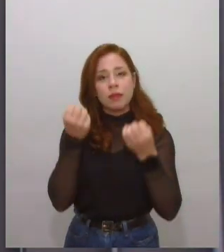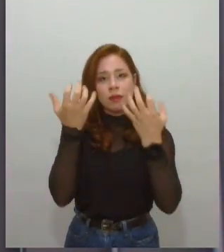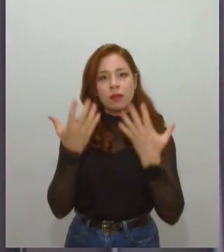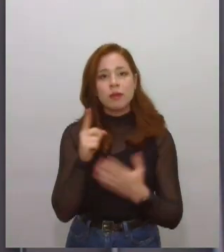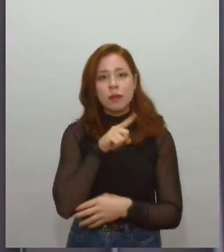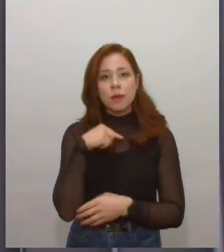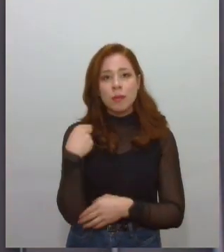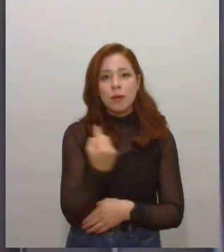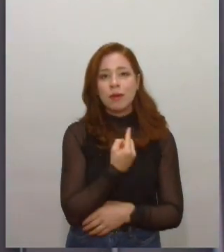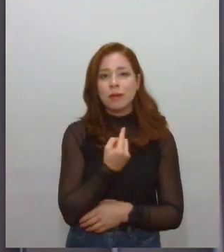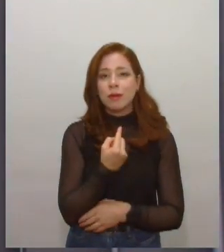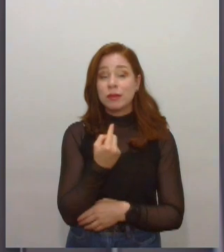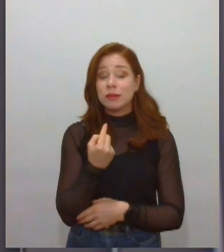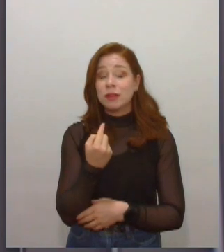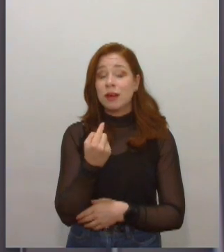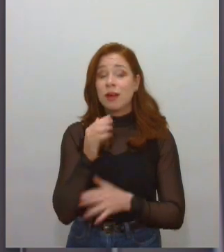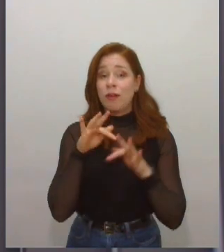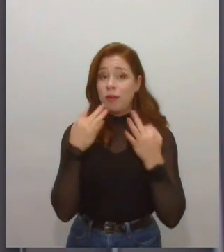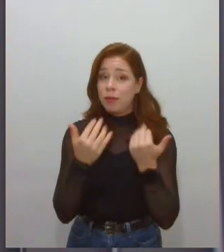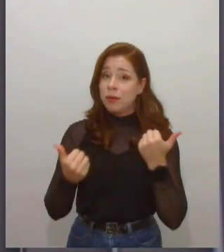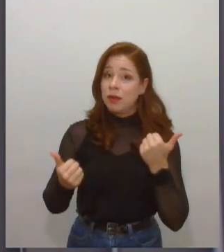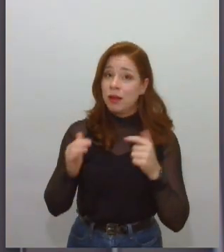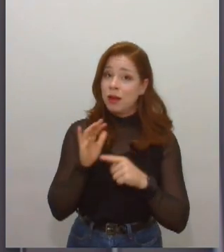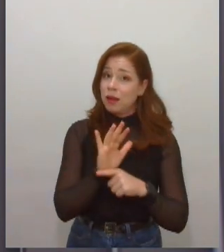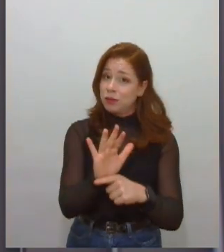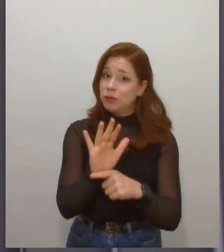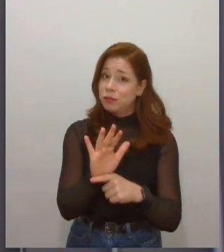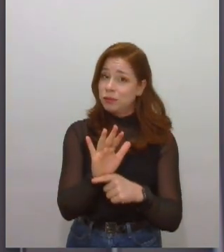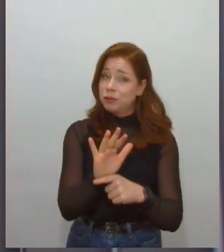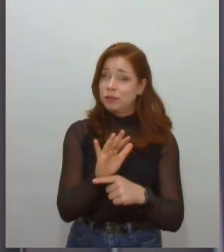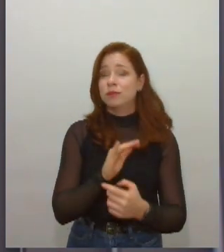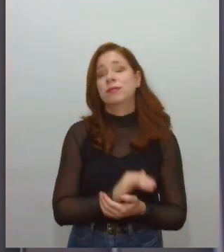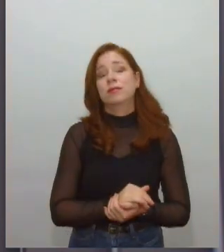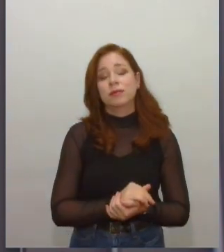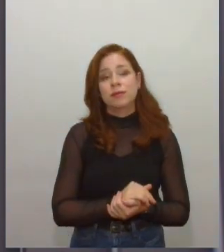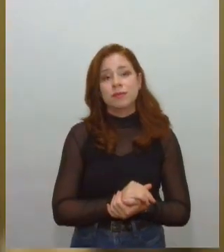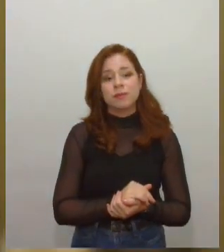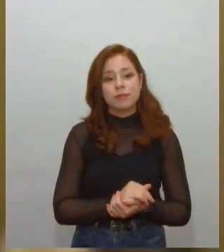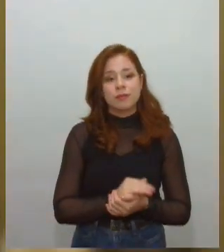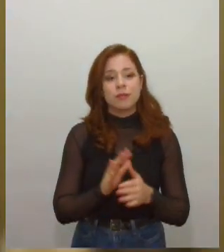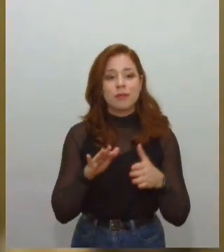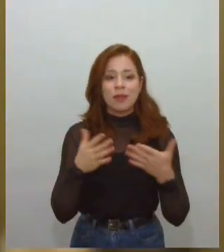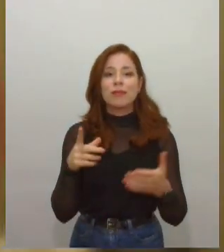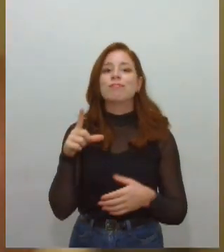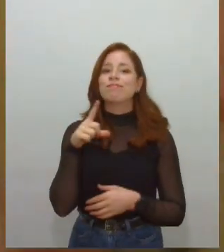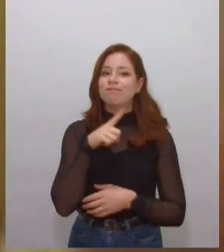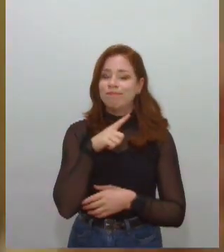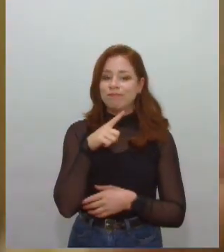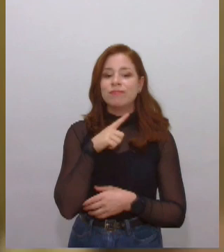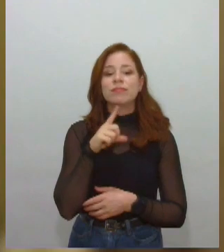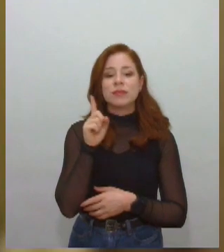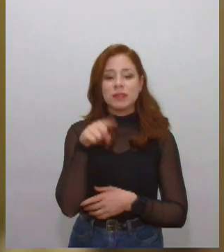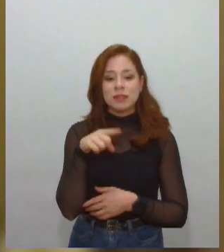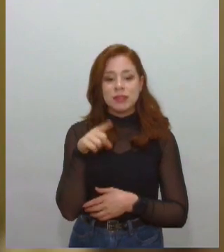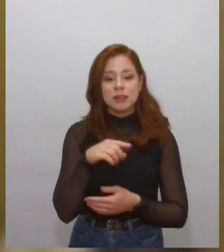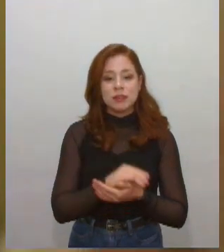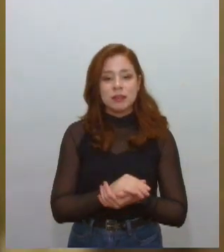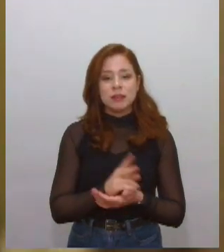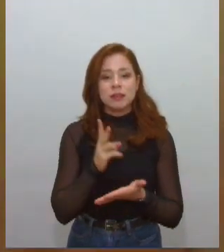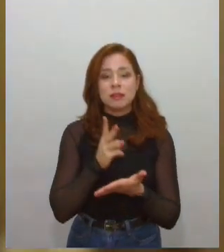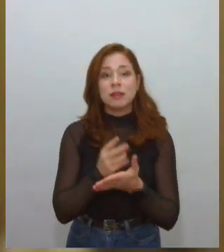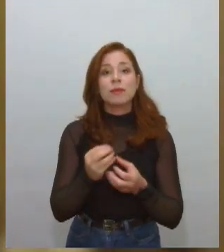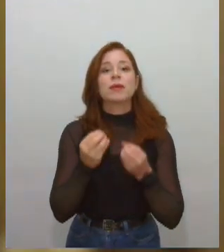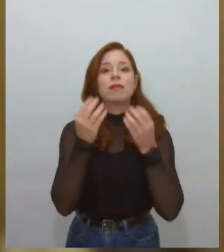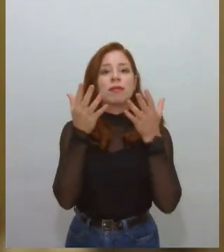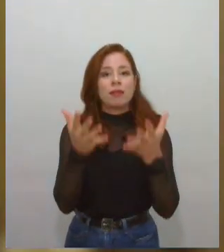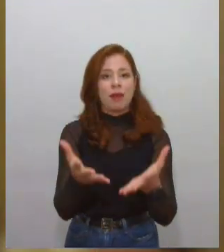não? Como você disse muito bem, existe esse hábito de levar comida, levar o doce para a